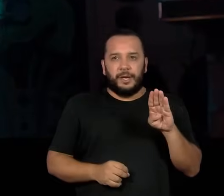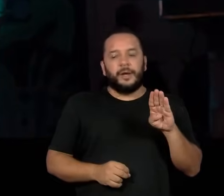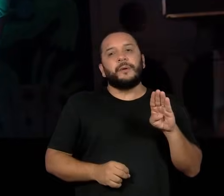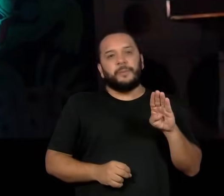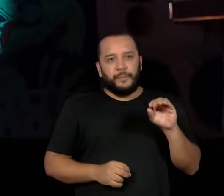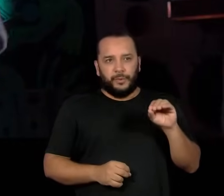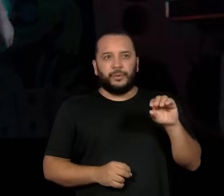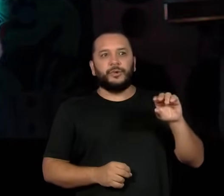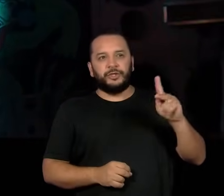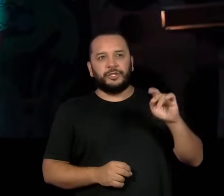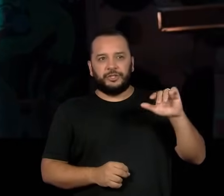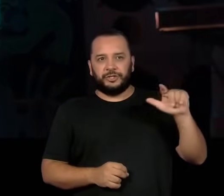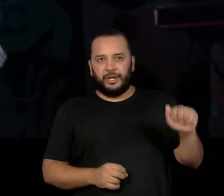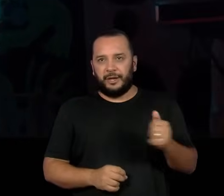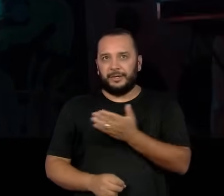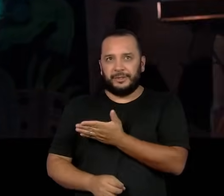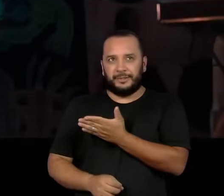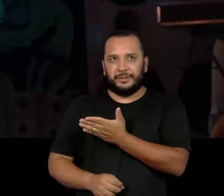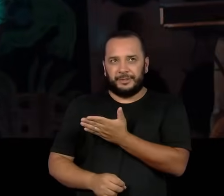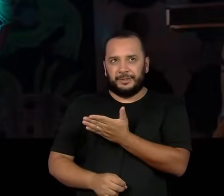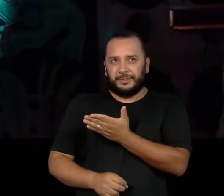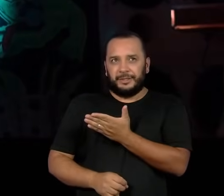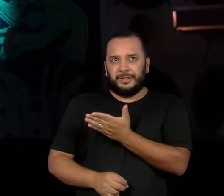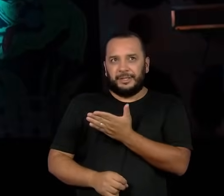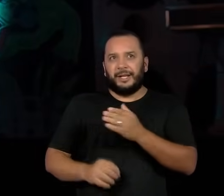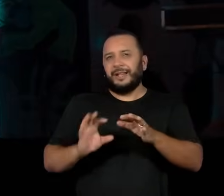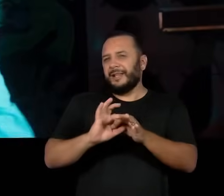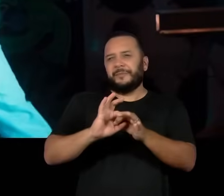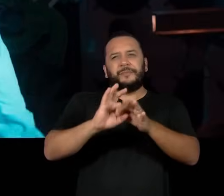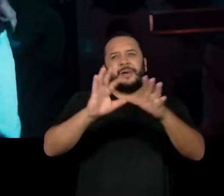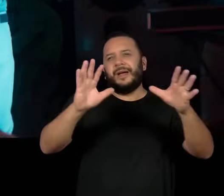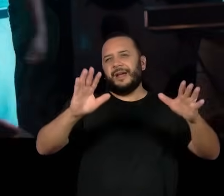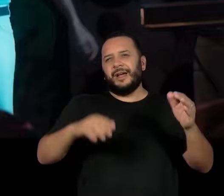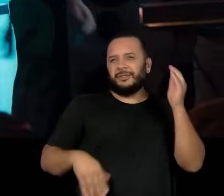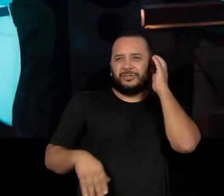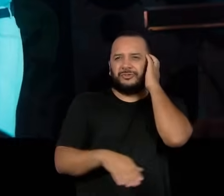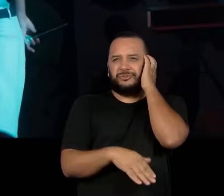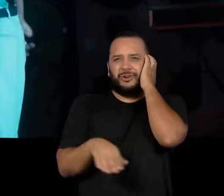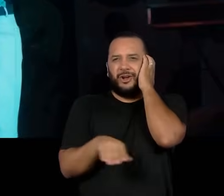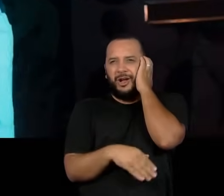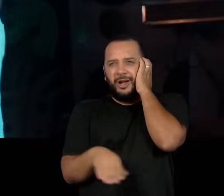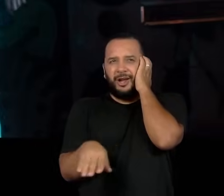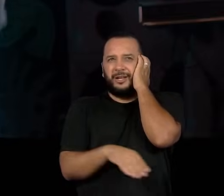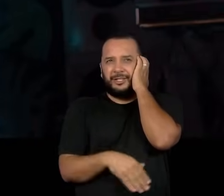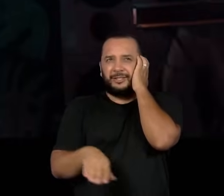Ressuscita São Gonçalo! Liberta, DJ!